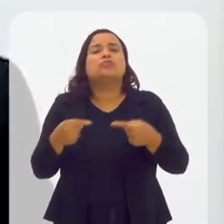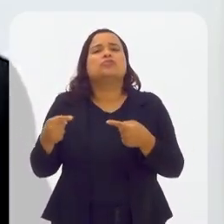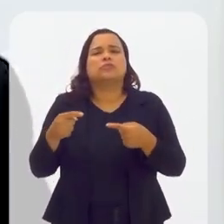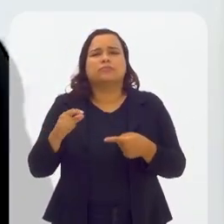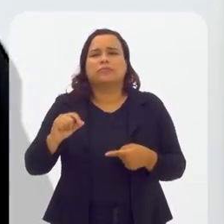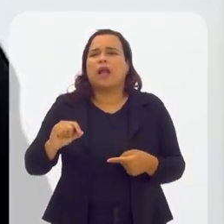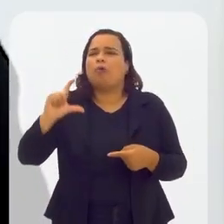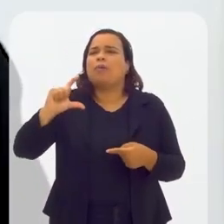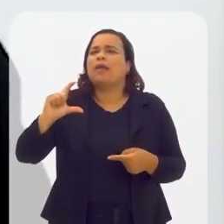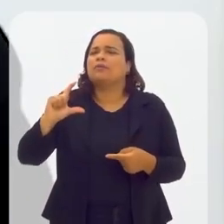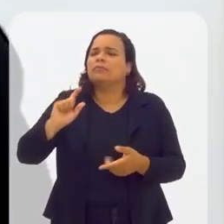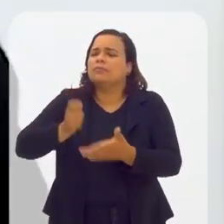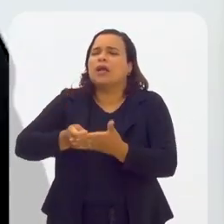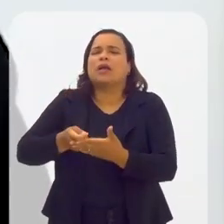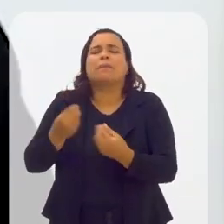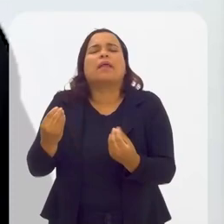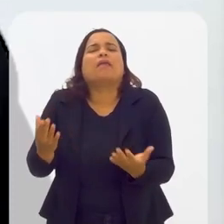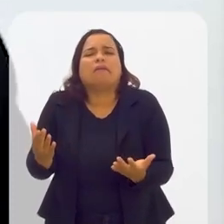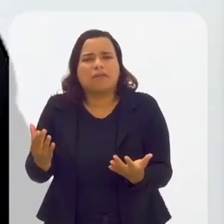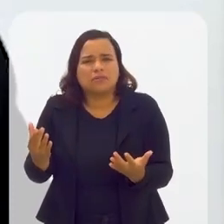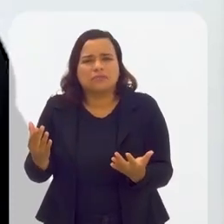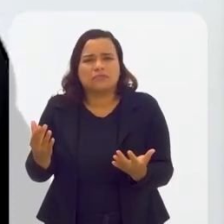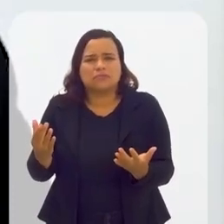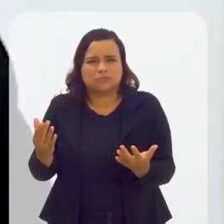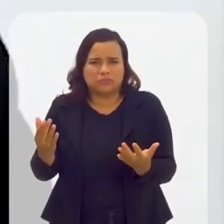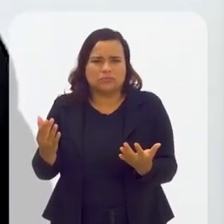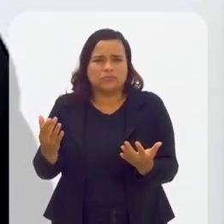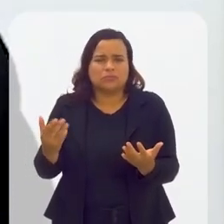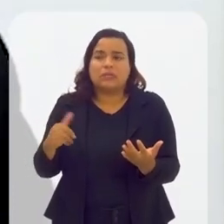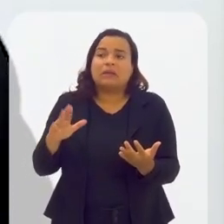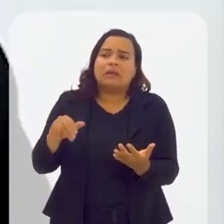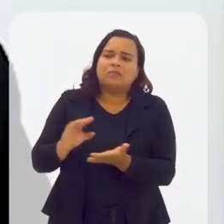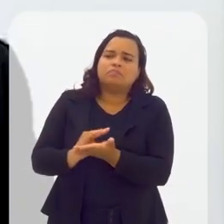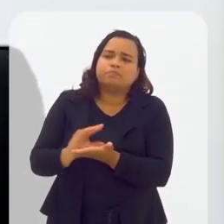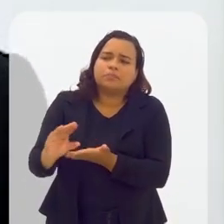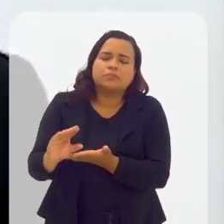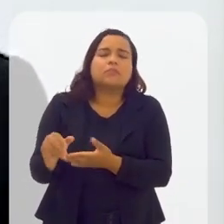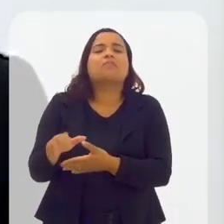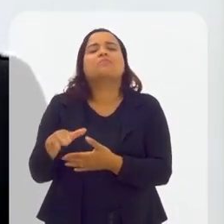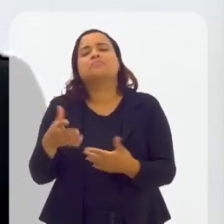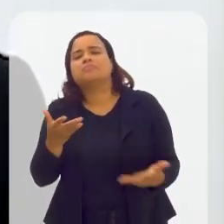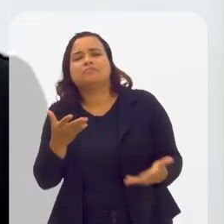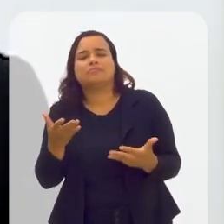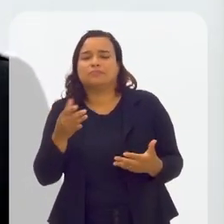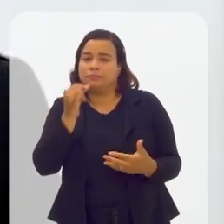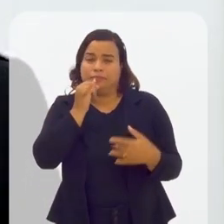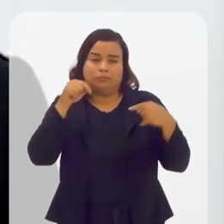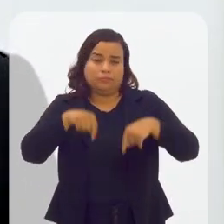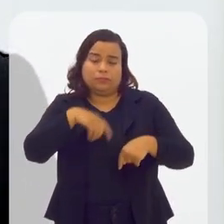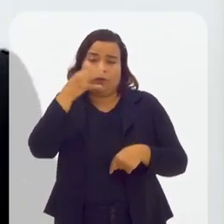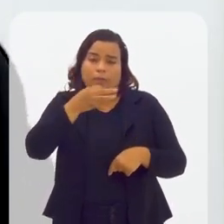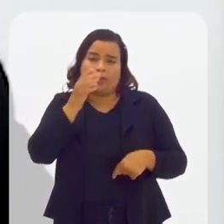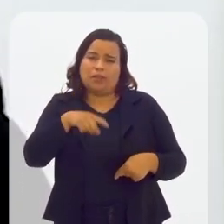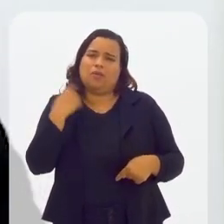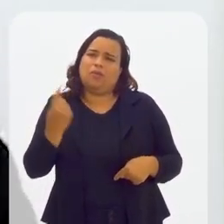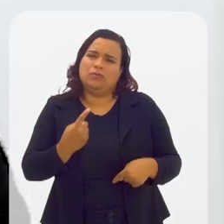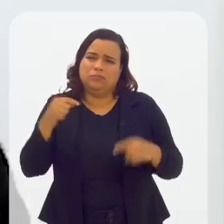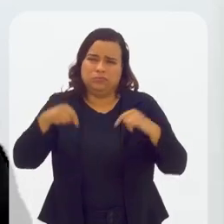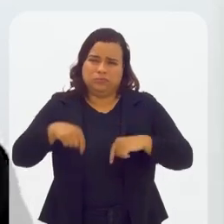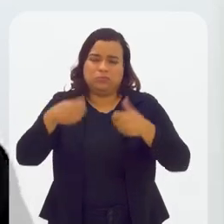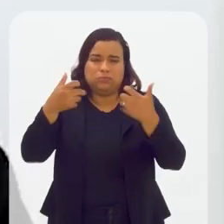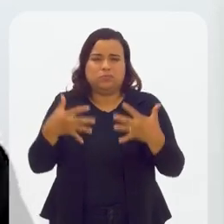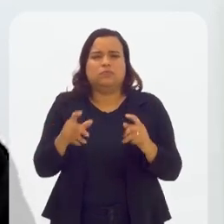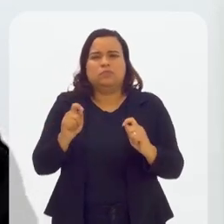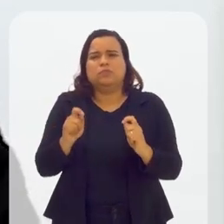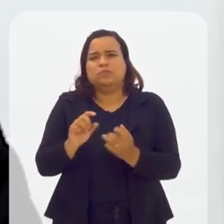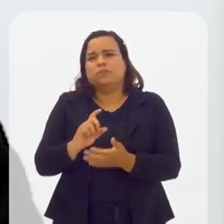é preciso discutir para que está sendo dado esse aumento, tá? Então, por exemplo, hoje, na nossa